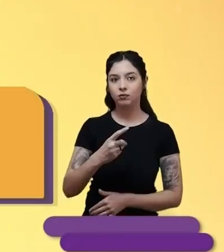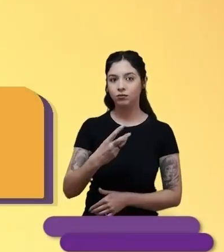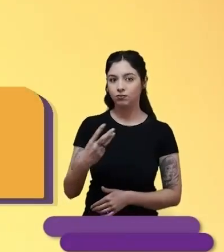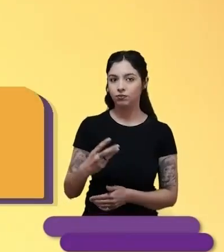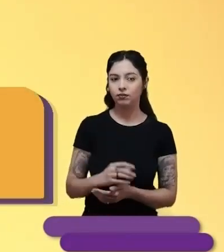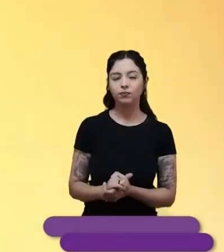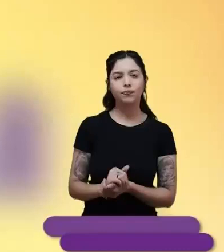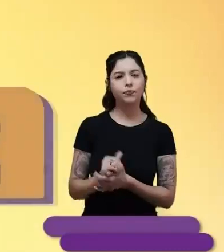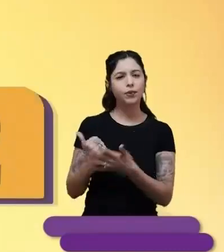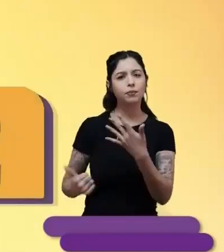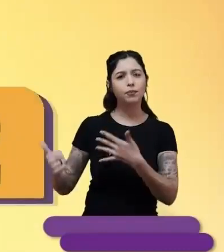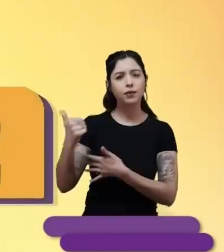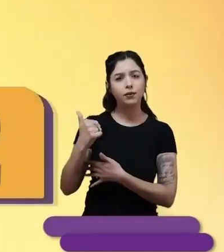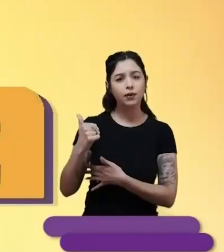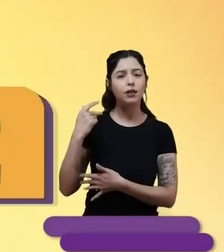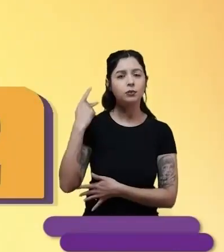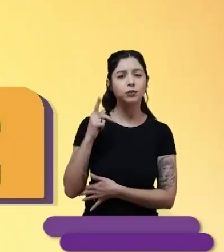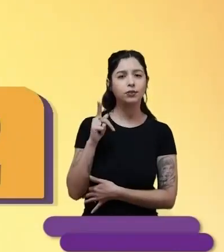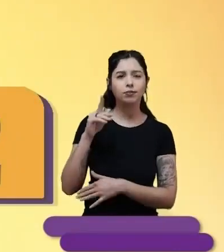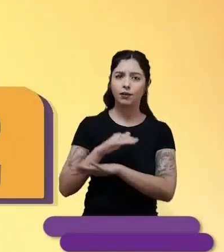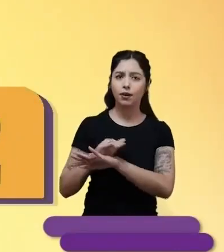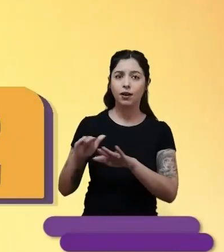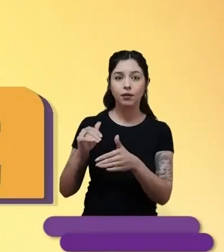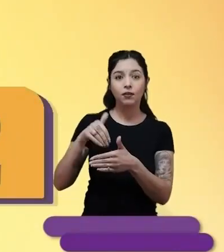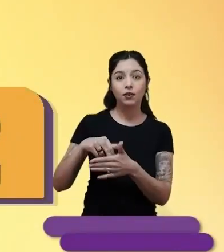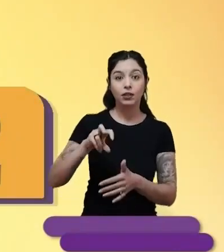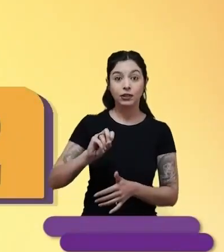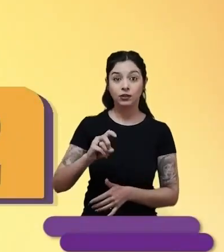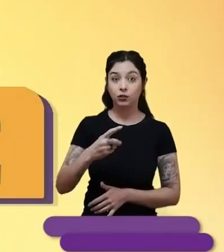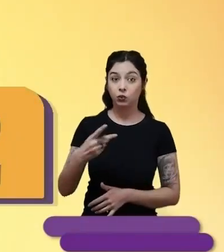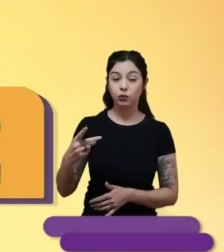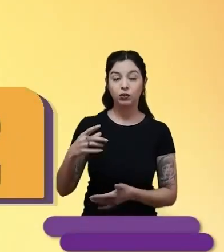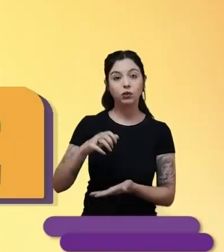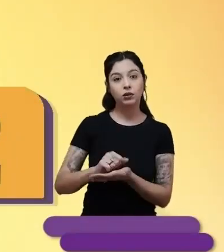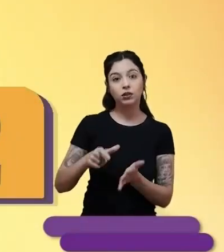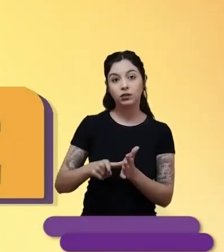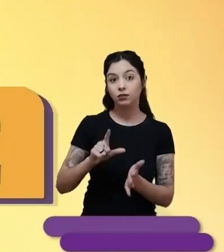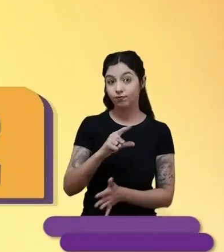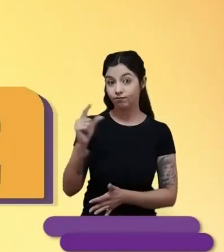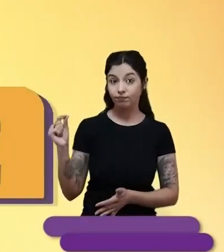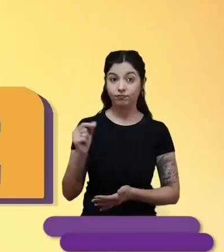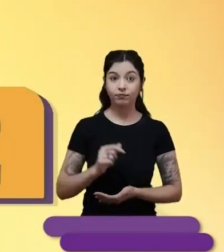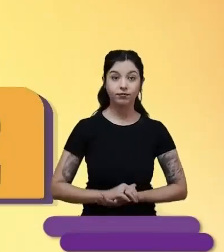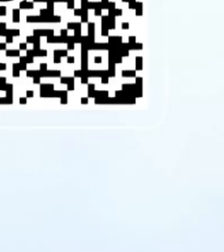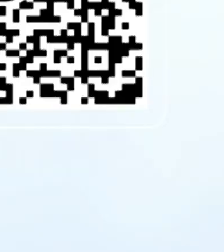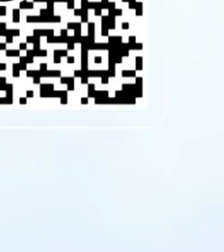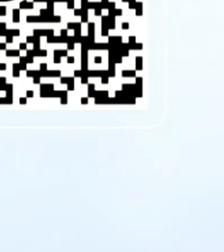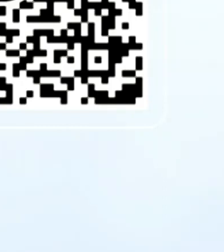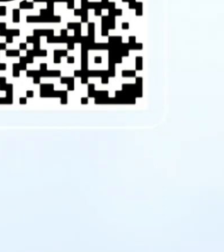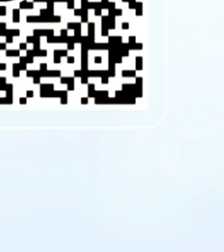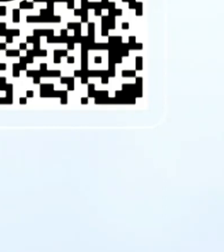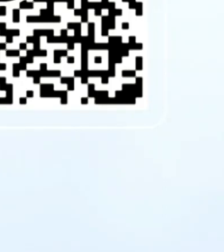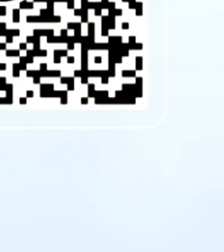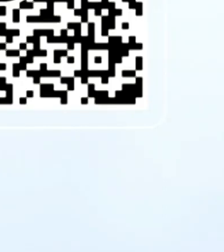Ávila, 5013. Combater as regalias das máfias do andar de cima. 5012. Anote antes que me tire do ar.